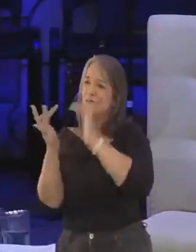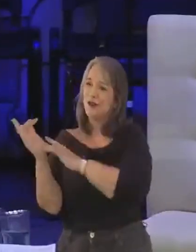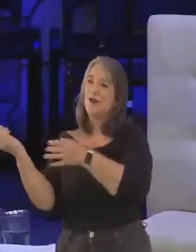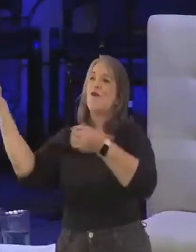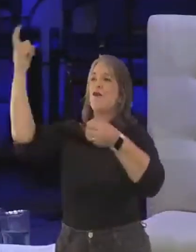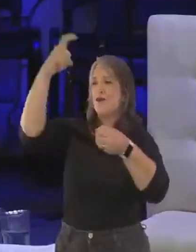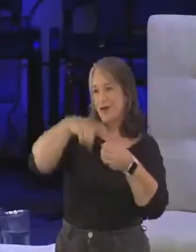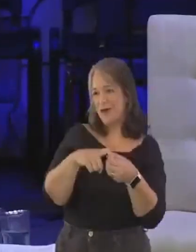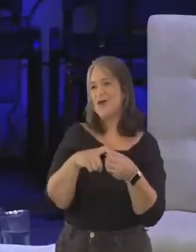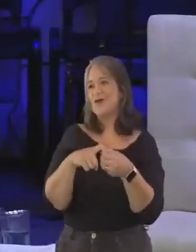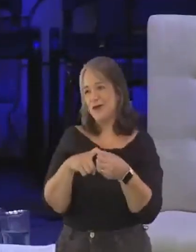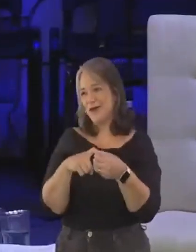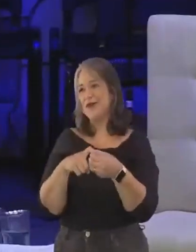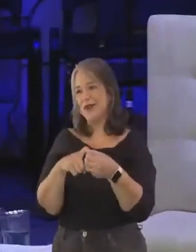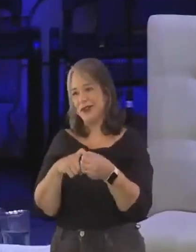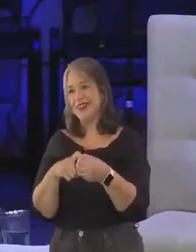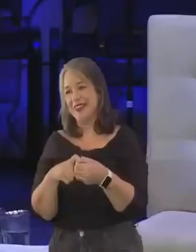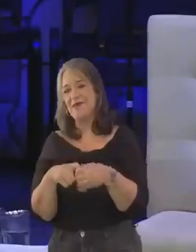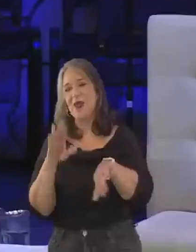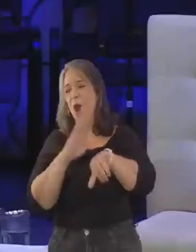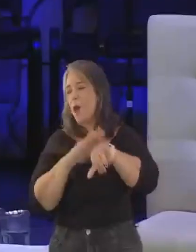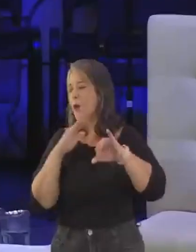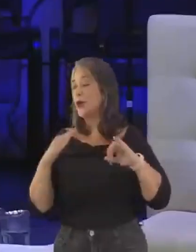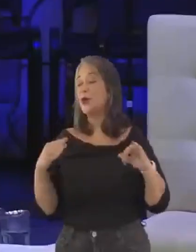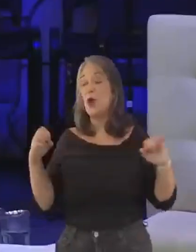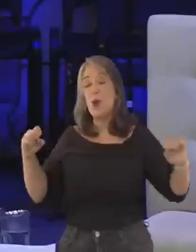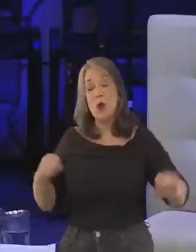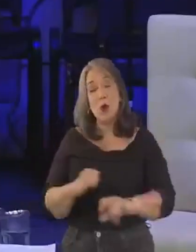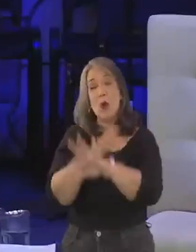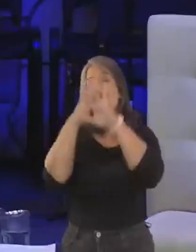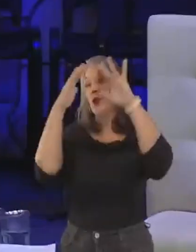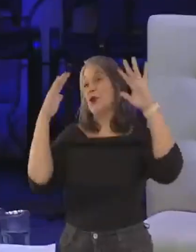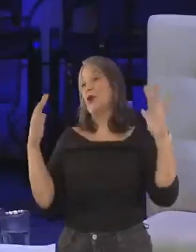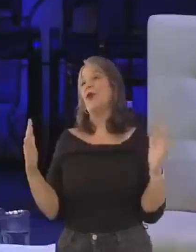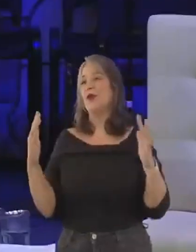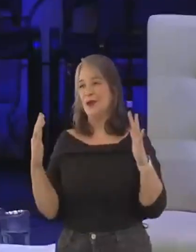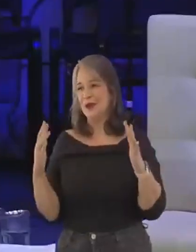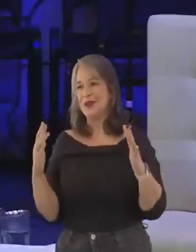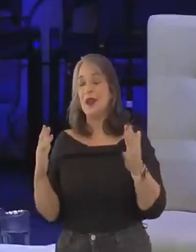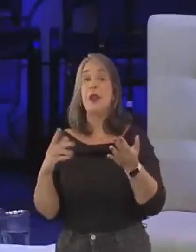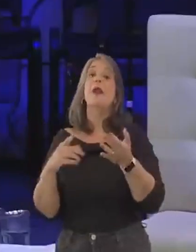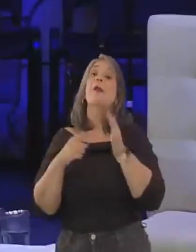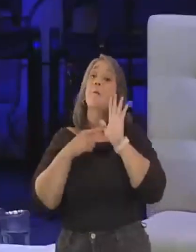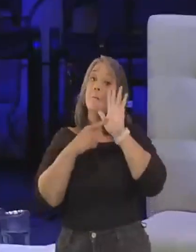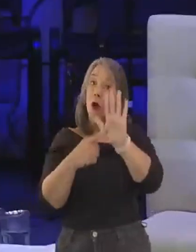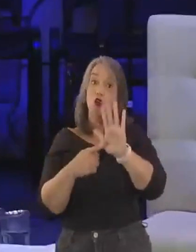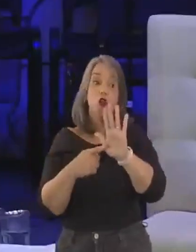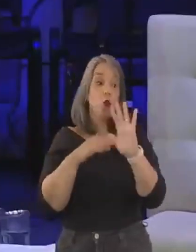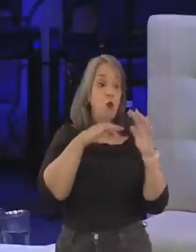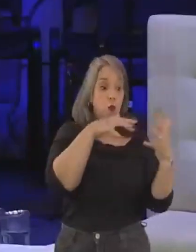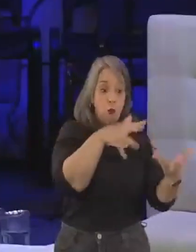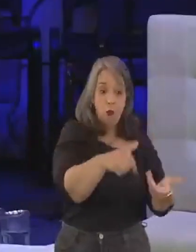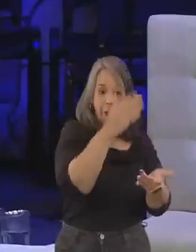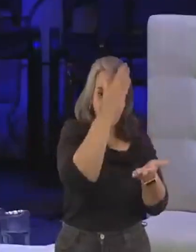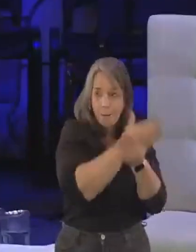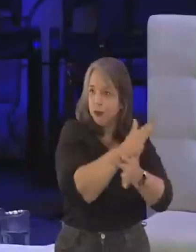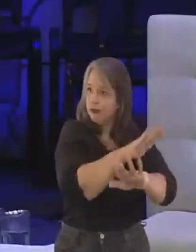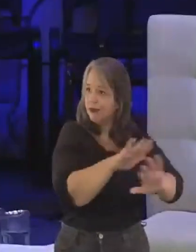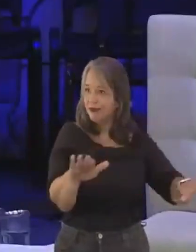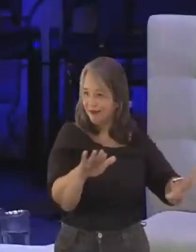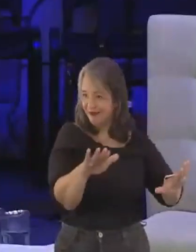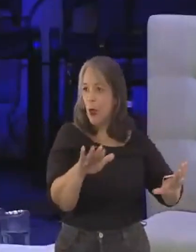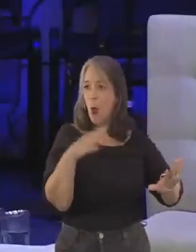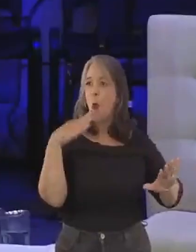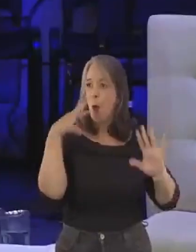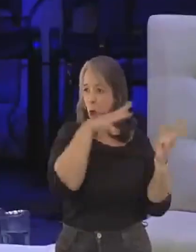físico, visível e glorioso, que marcará o fim dos tempos, o fim do mundo. E Ele